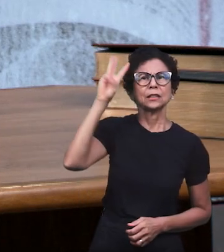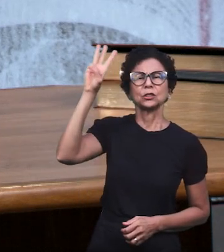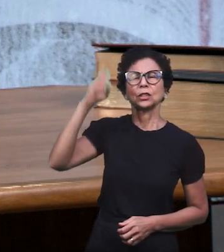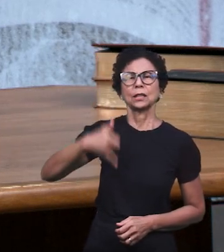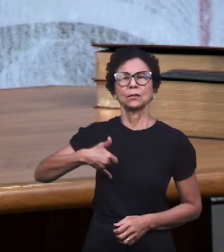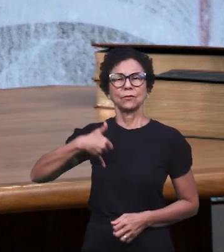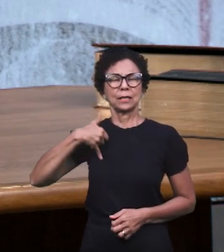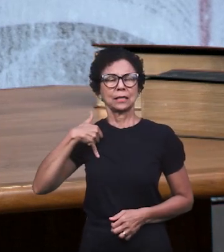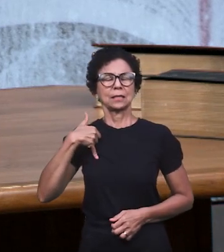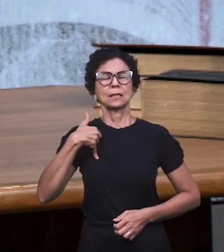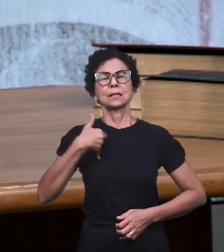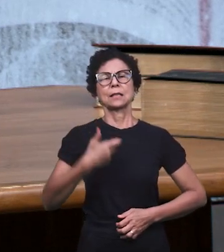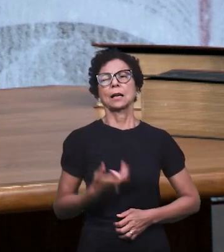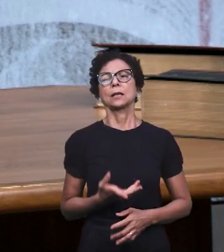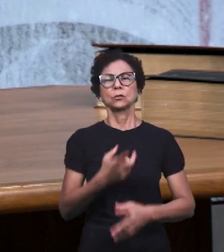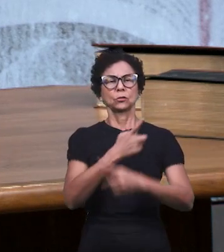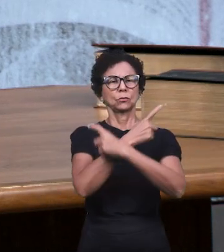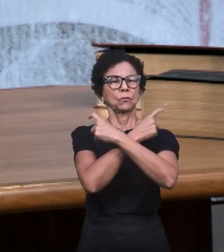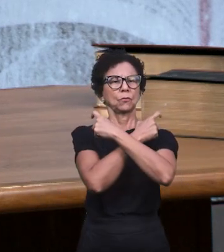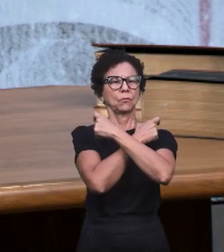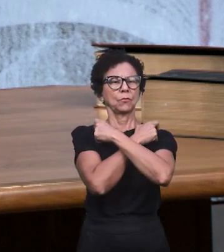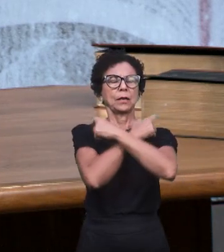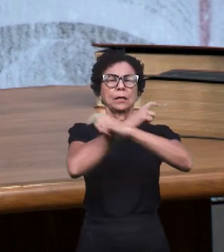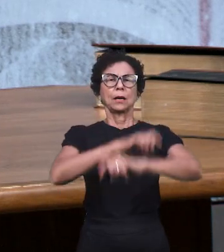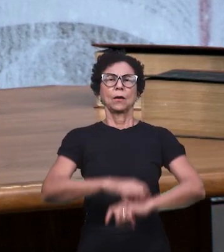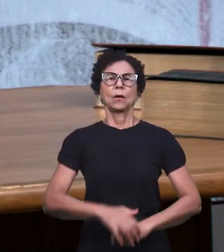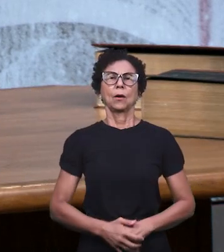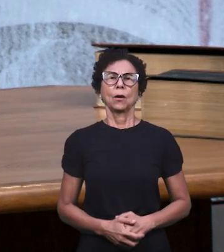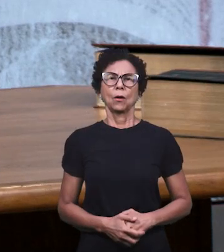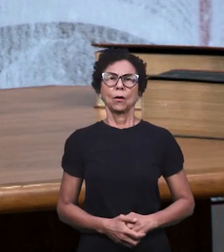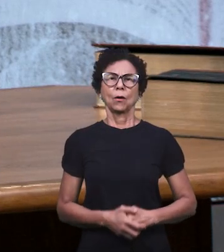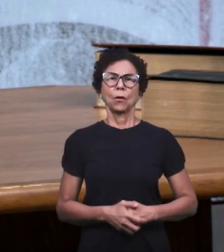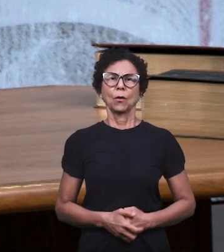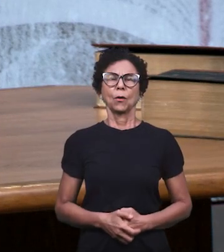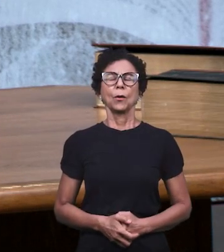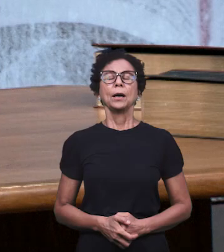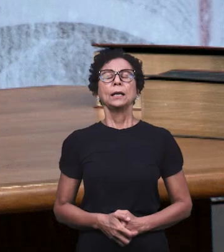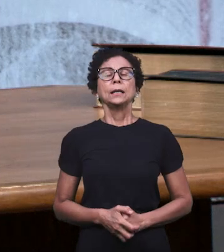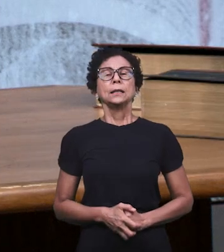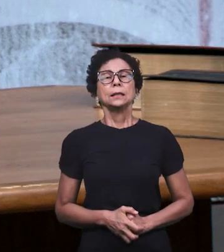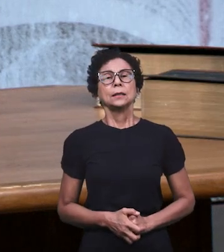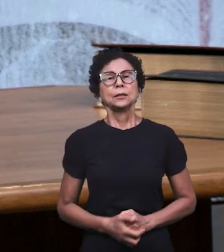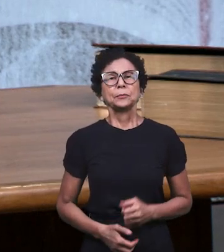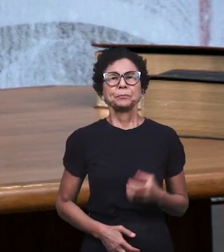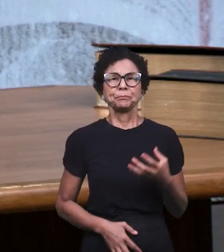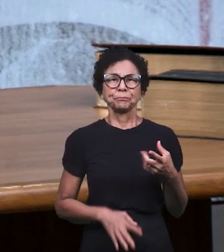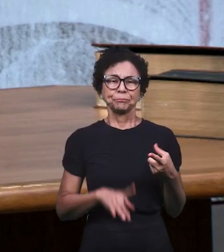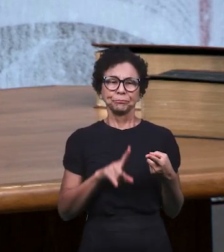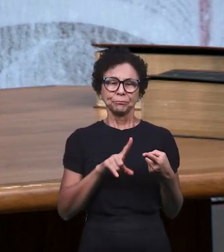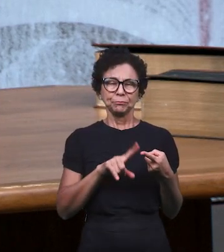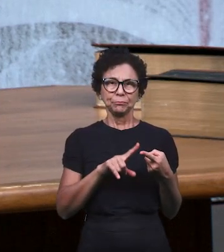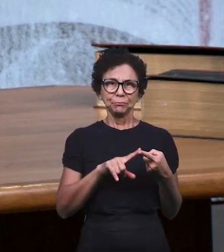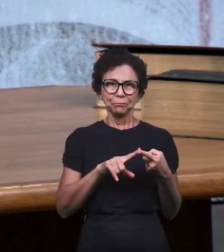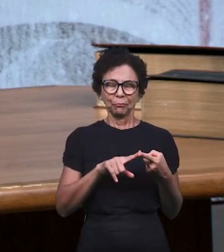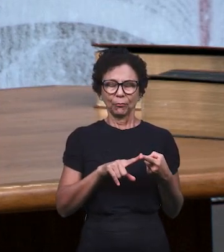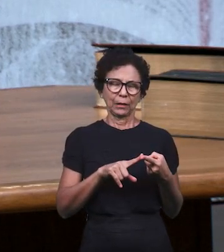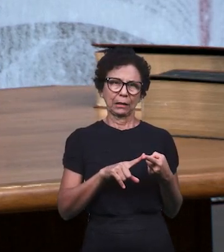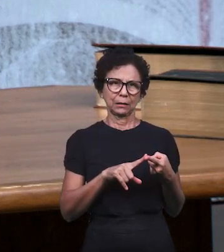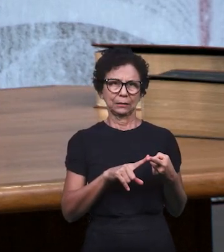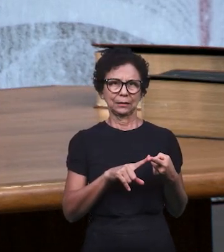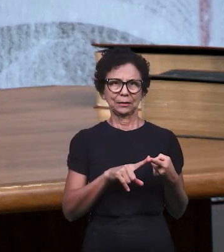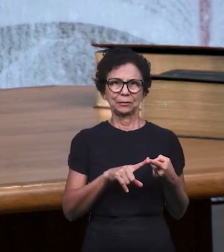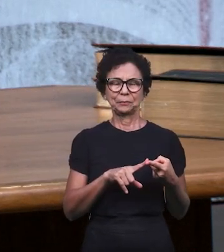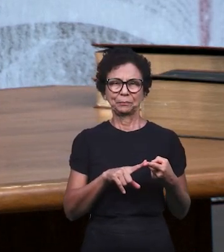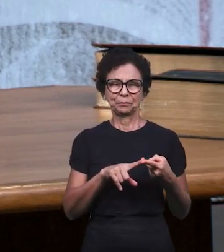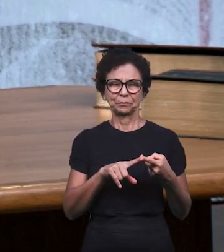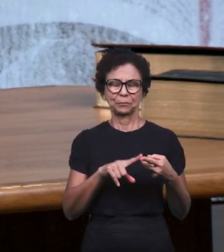e levantou a cabeça do copeiro-mor e a cabeça do padeiro-mor no meio dos seus servos. E